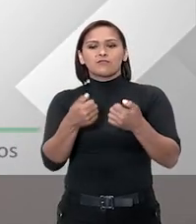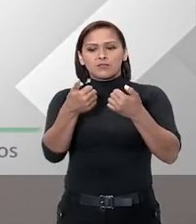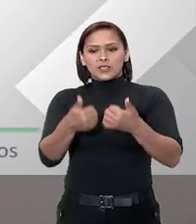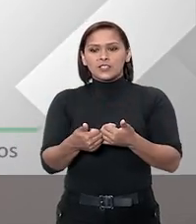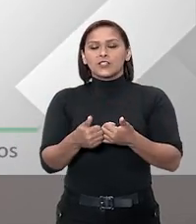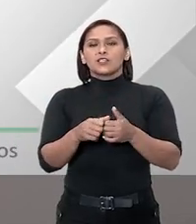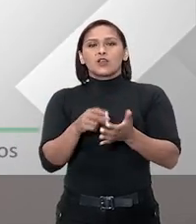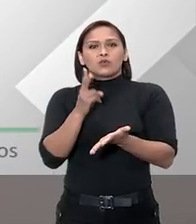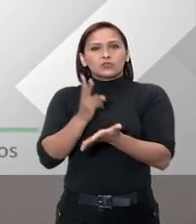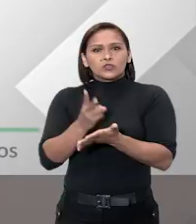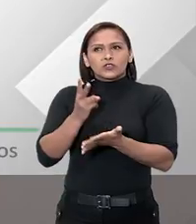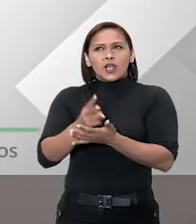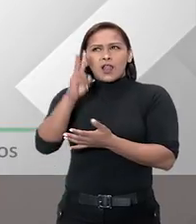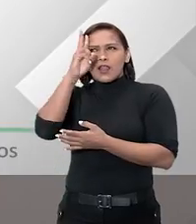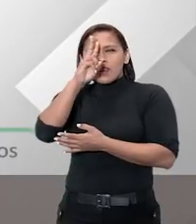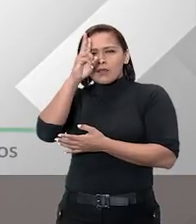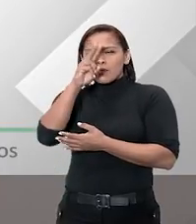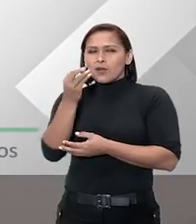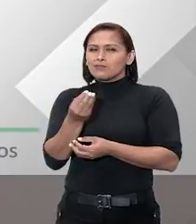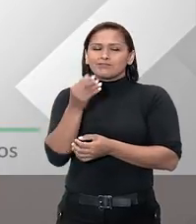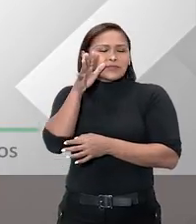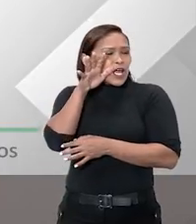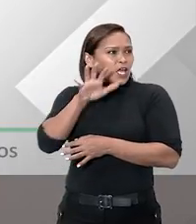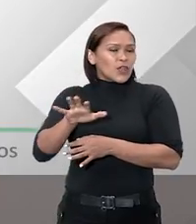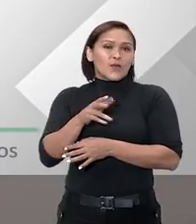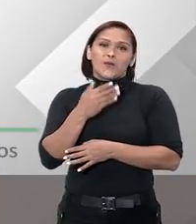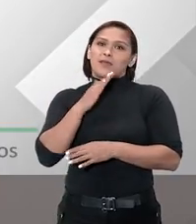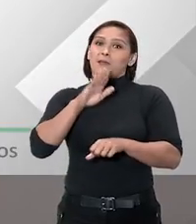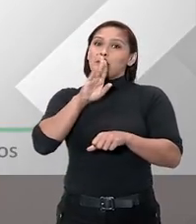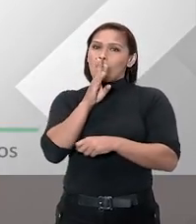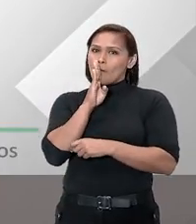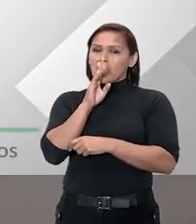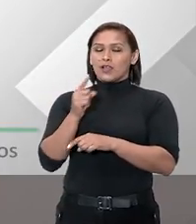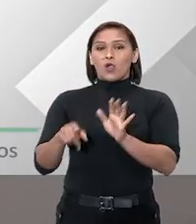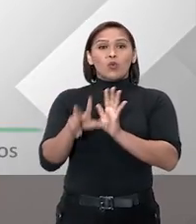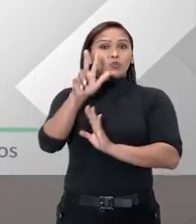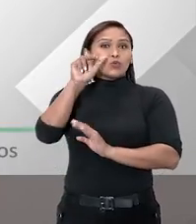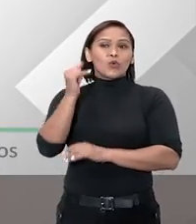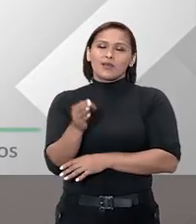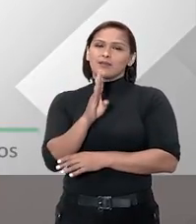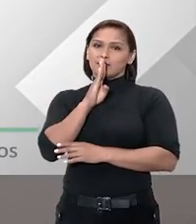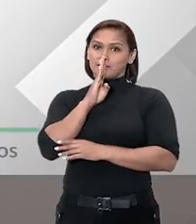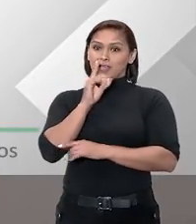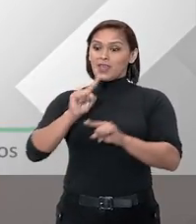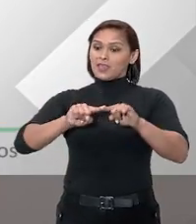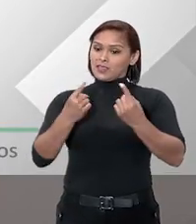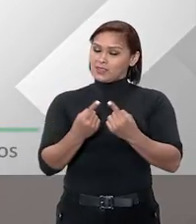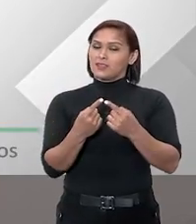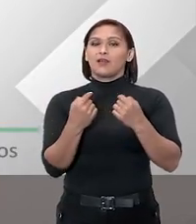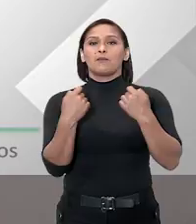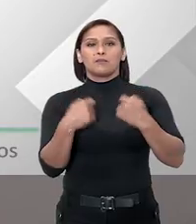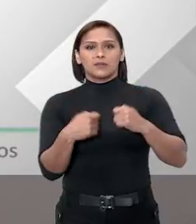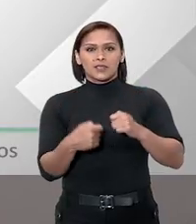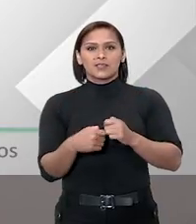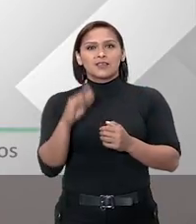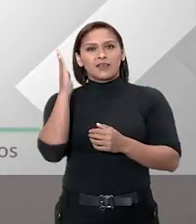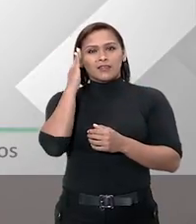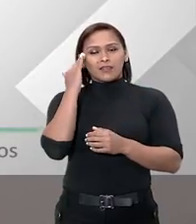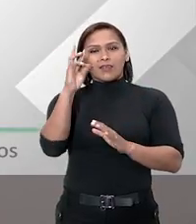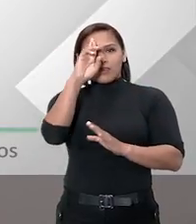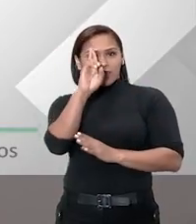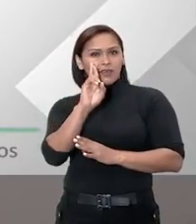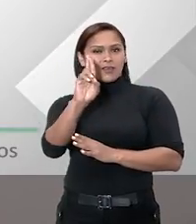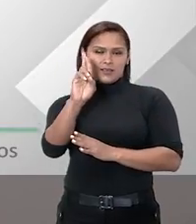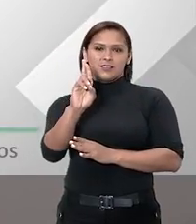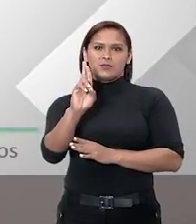estaríamos alimentando na memória dela aquilo que ela não quer mais falar, o que ela nunca quis falar. Então, por isso que nós devemos